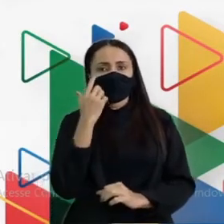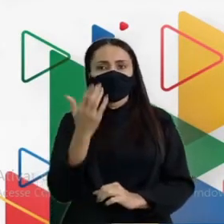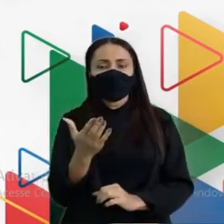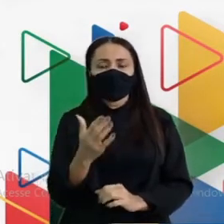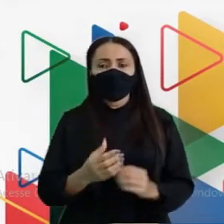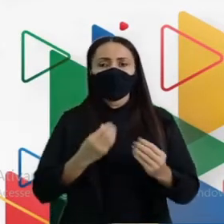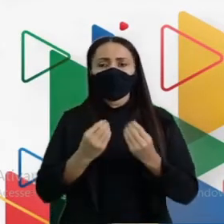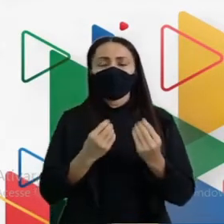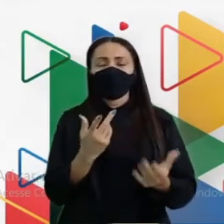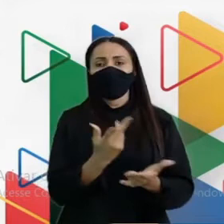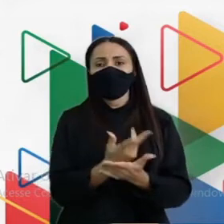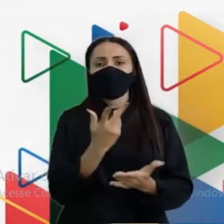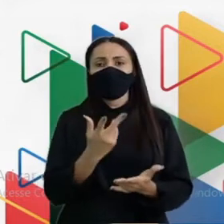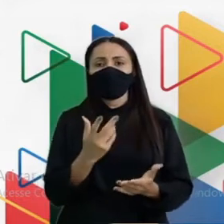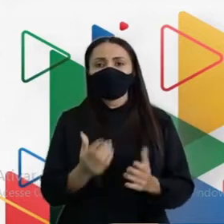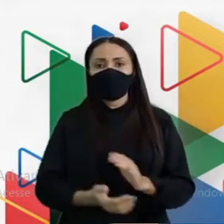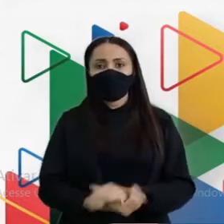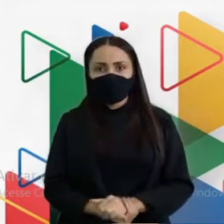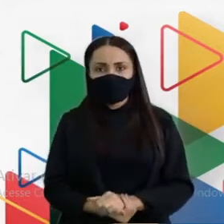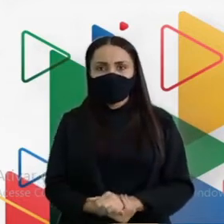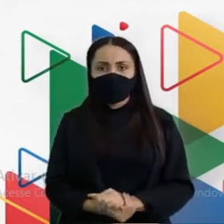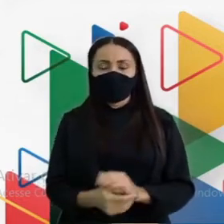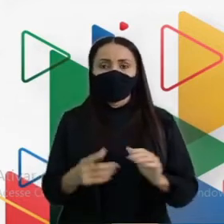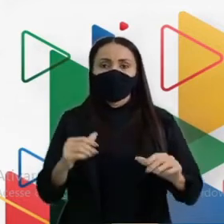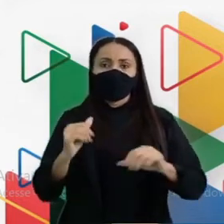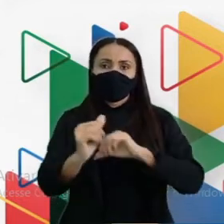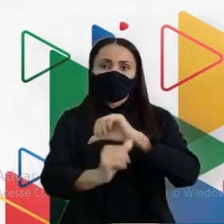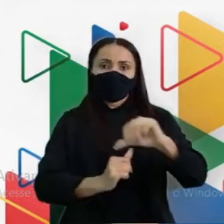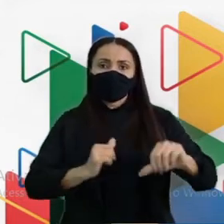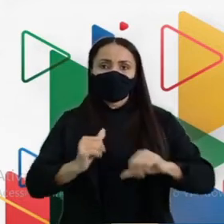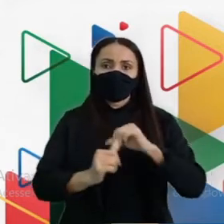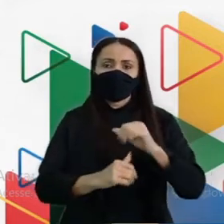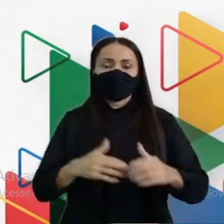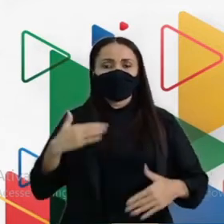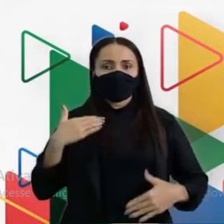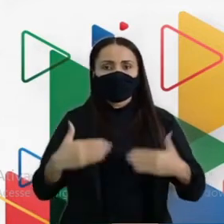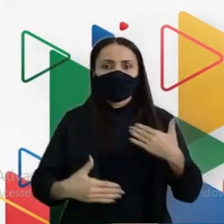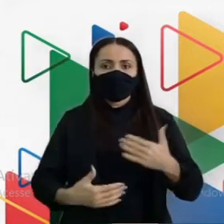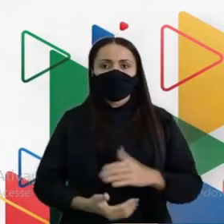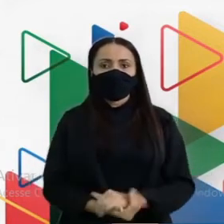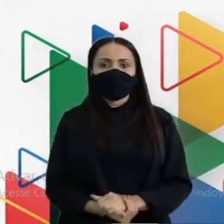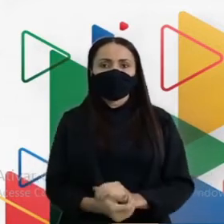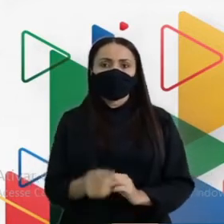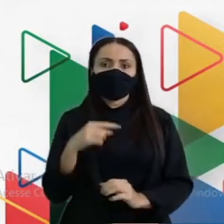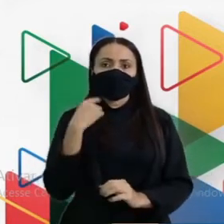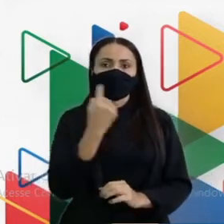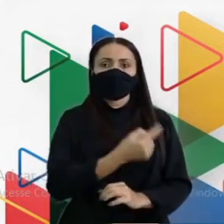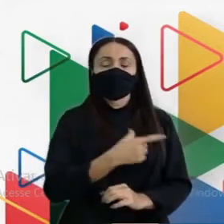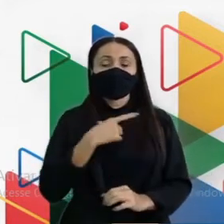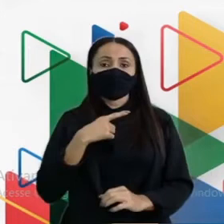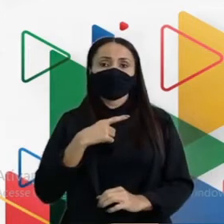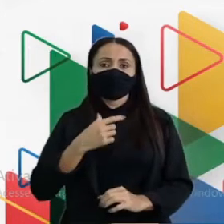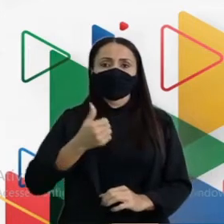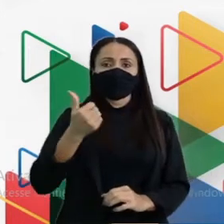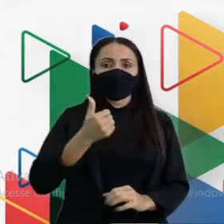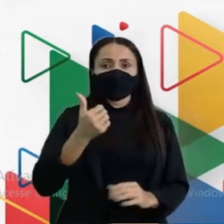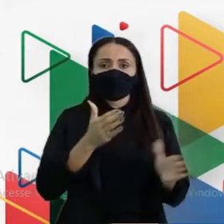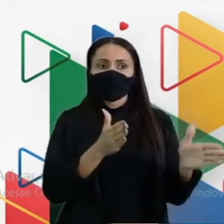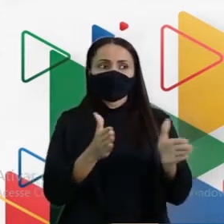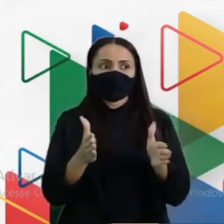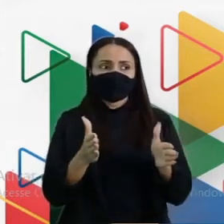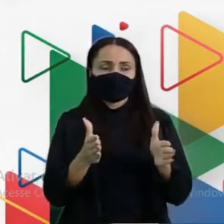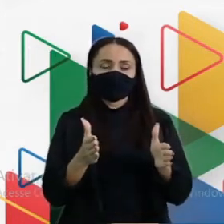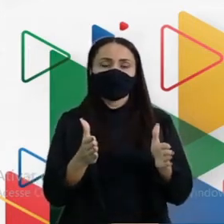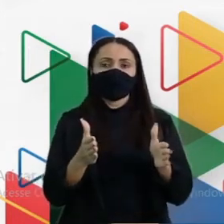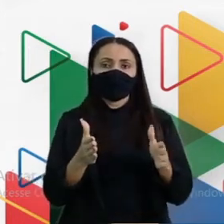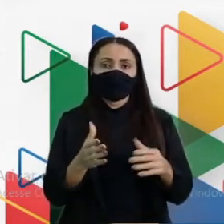Como é que acontece aí as mudanças corporais? Nós temos aí a primeira fase,